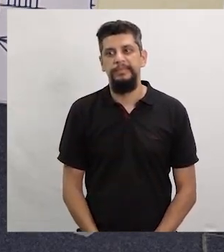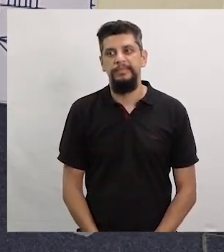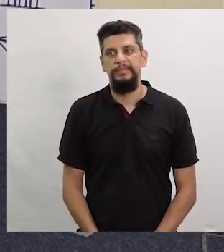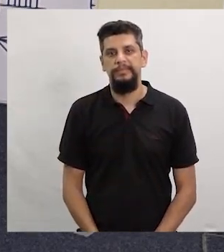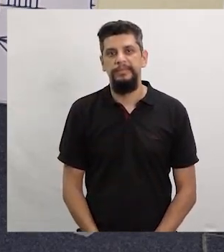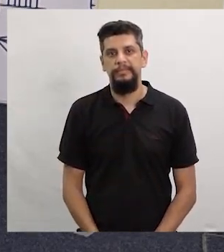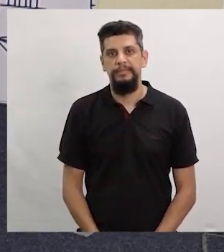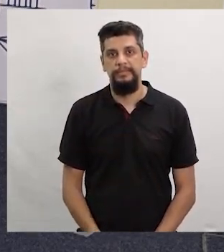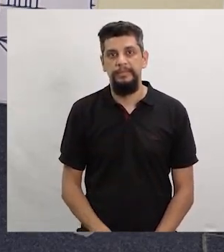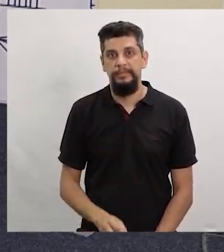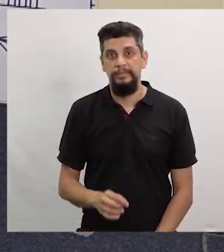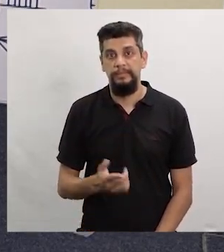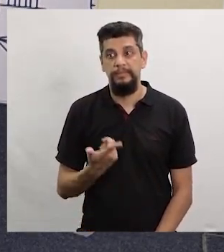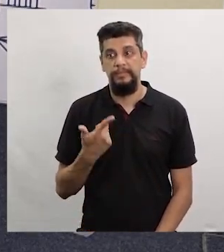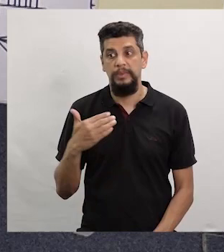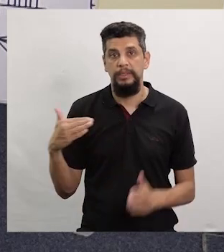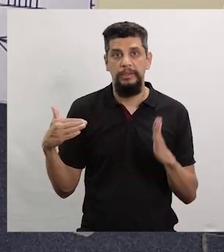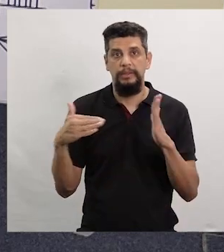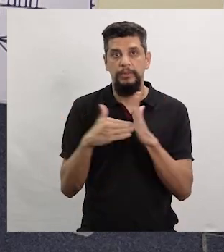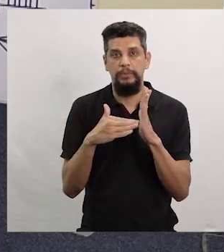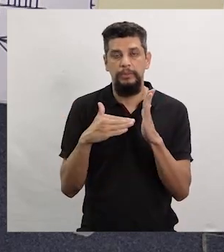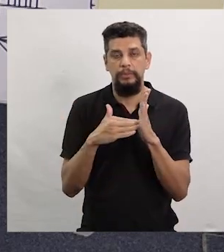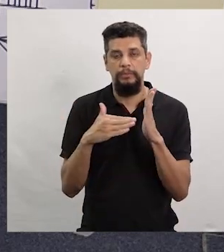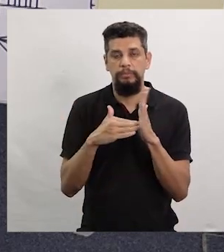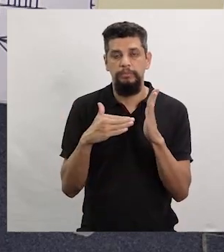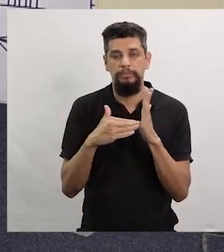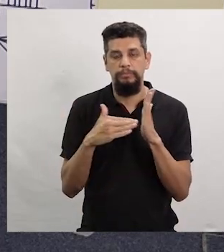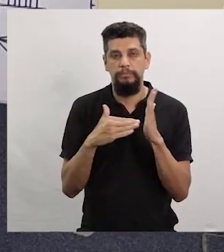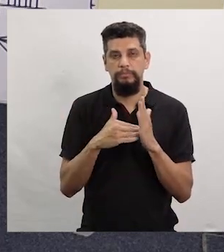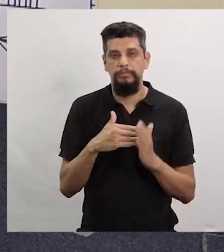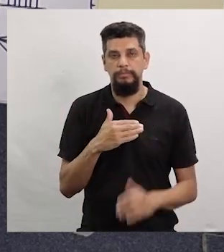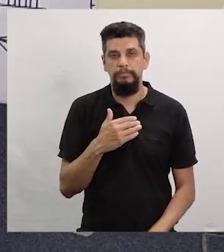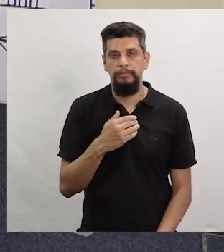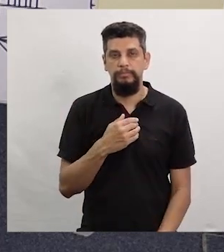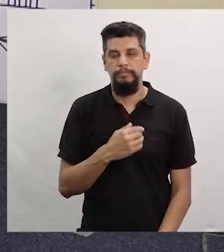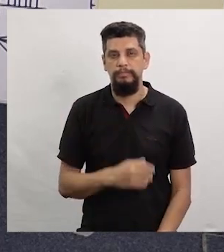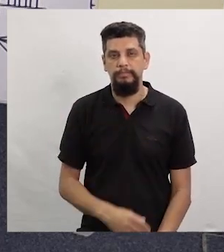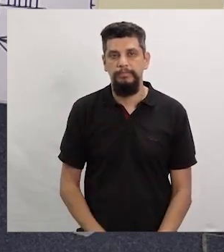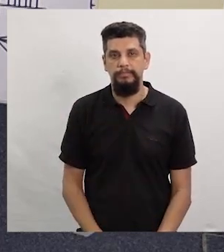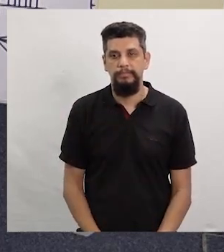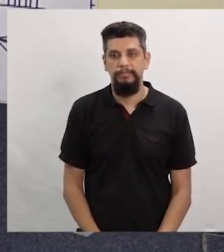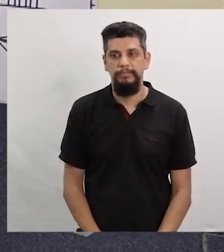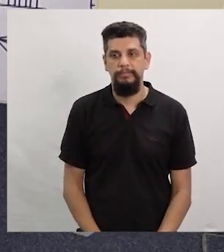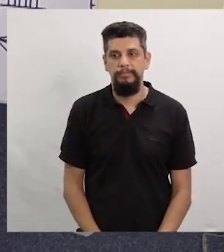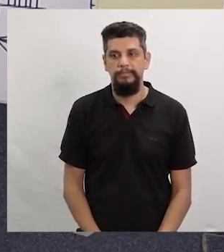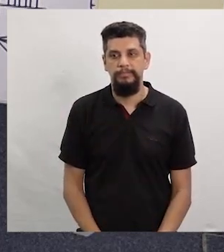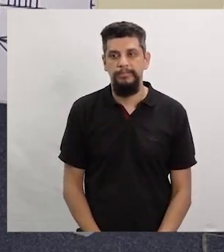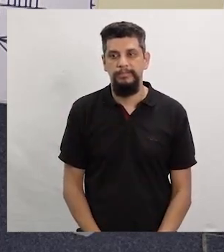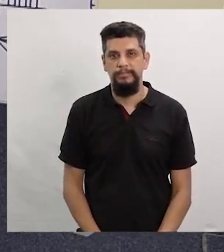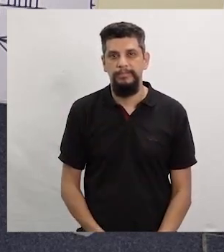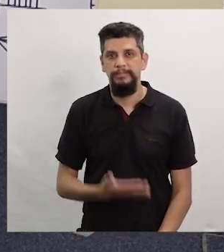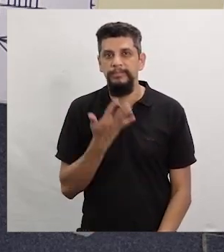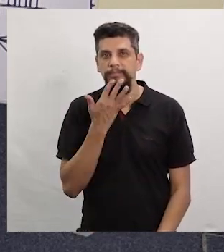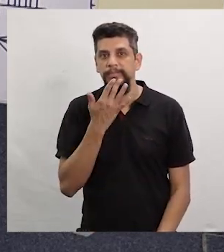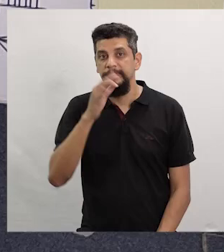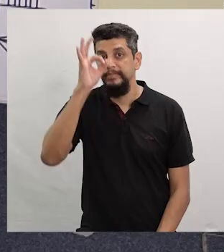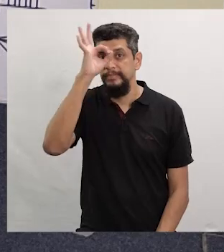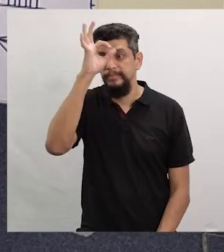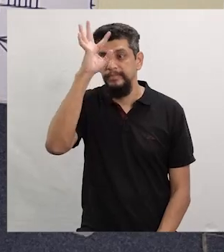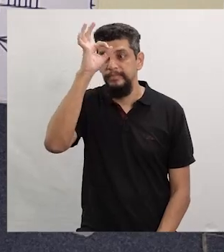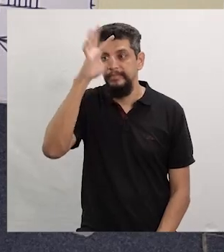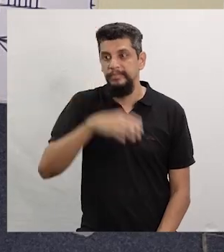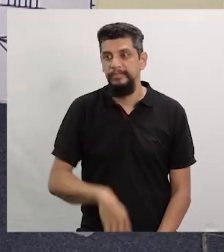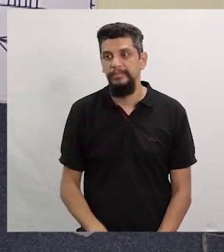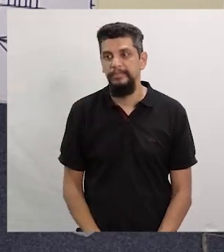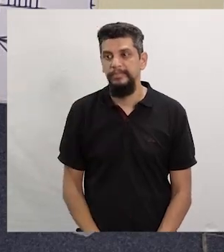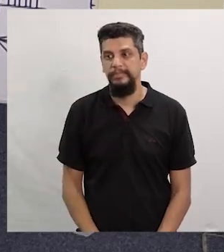bom só mais uma agora Prof lá último pensamento Pensa aí professora Fábia vamos lá energia aqui no verde um